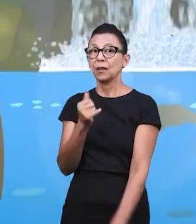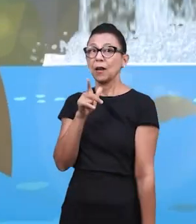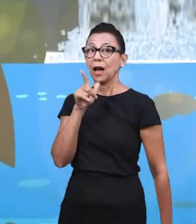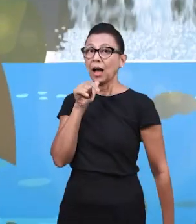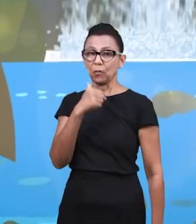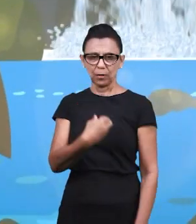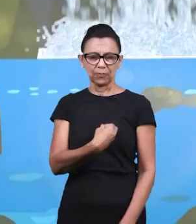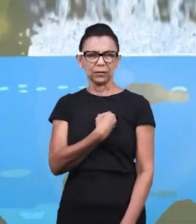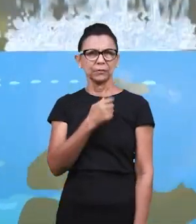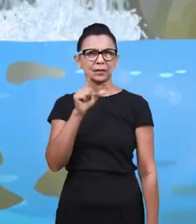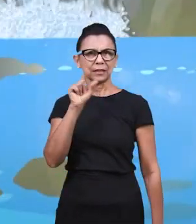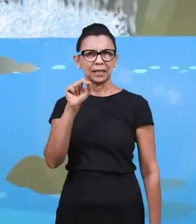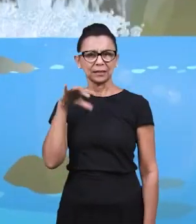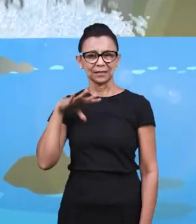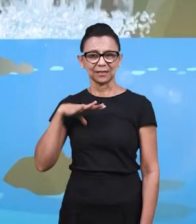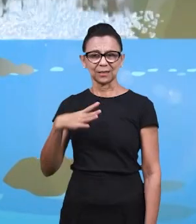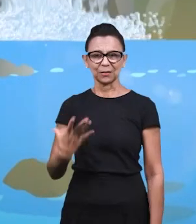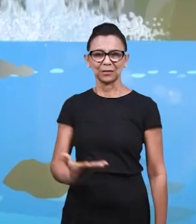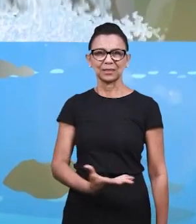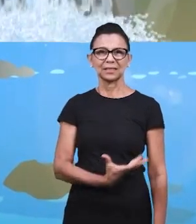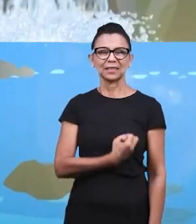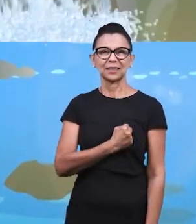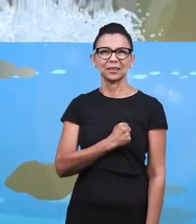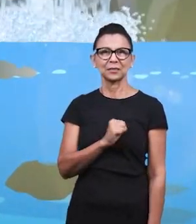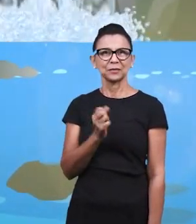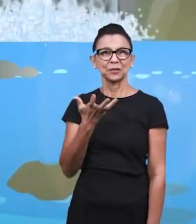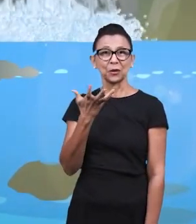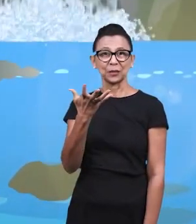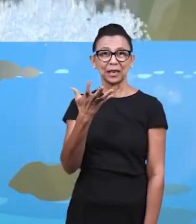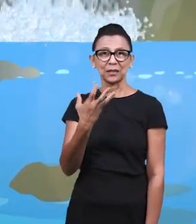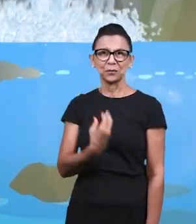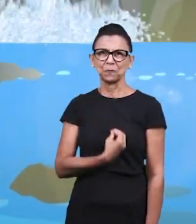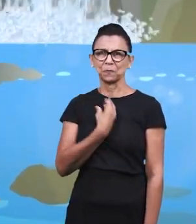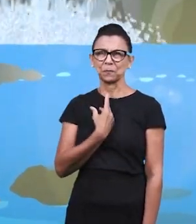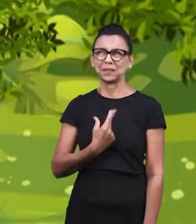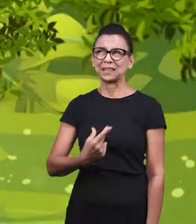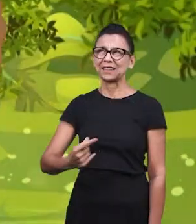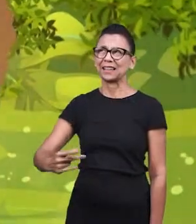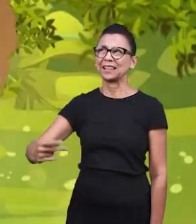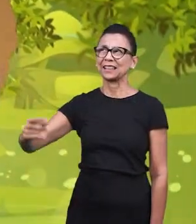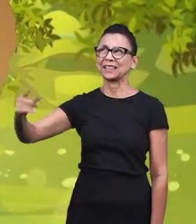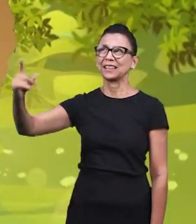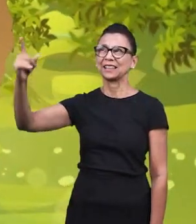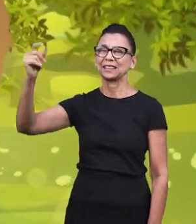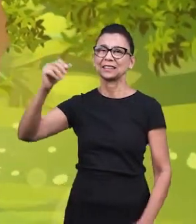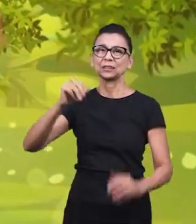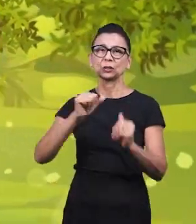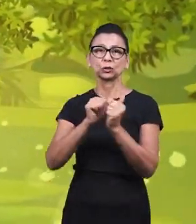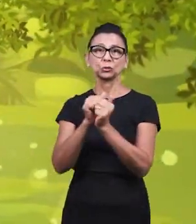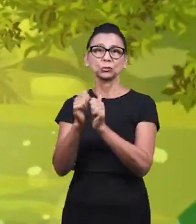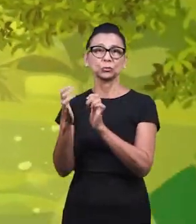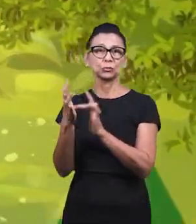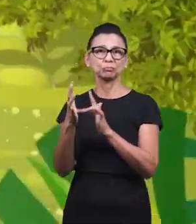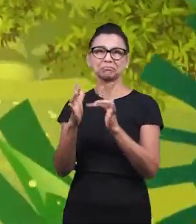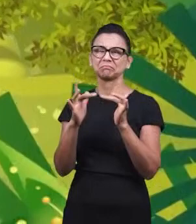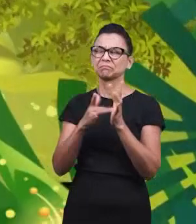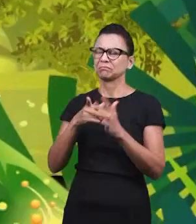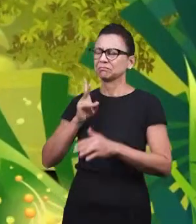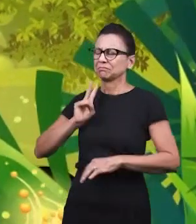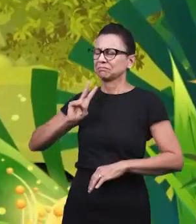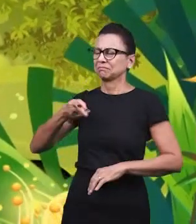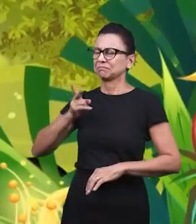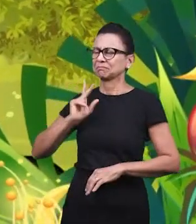da água da vida. Quero comer da árvore da vida. Com